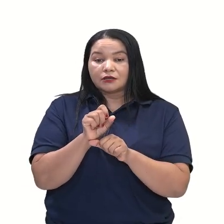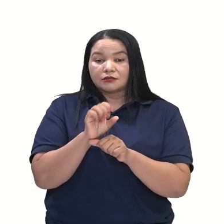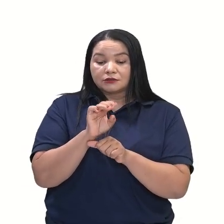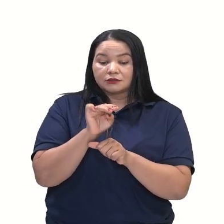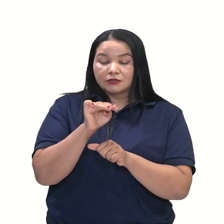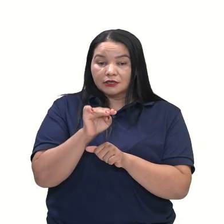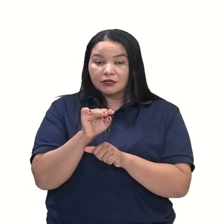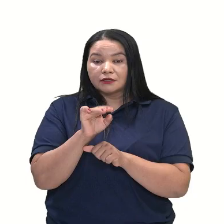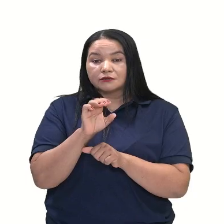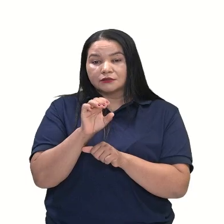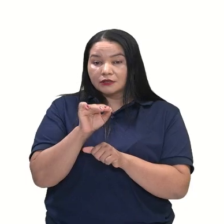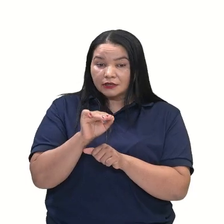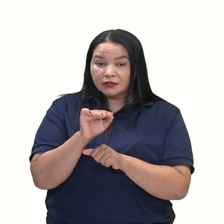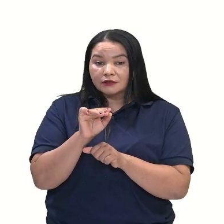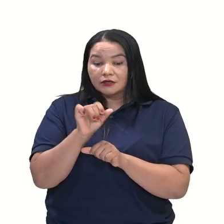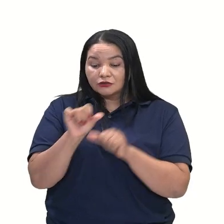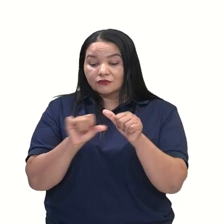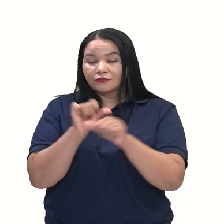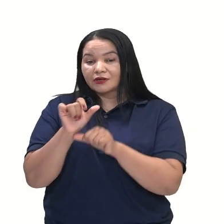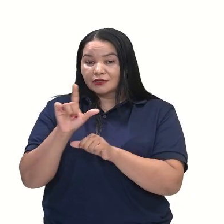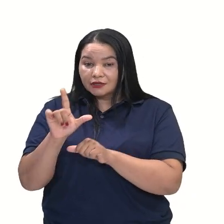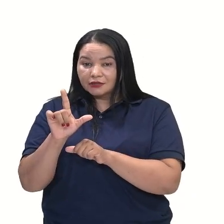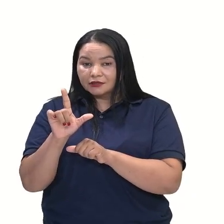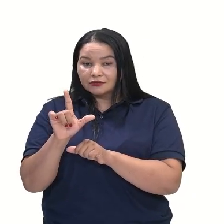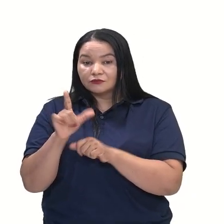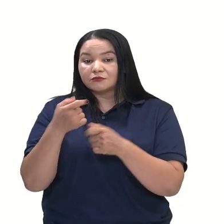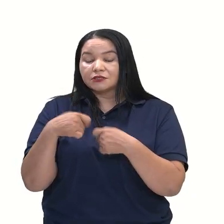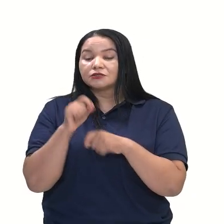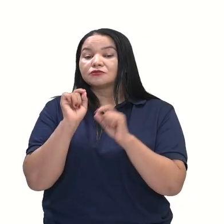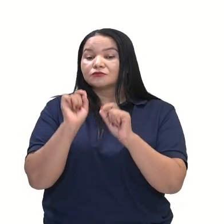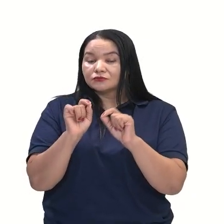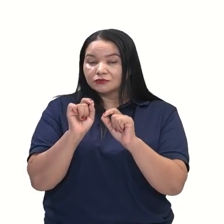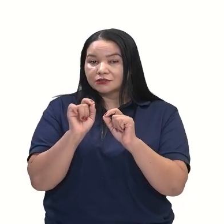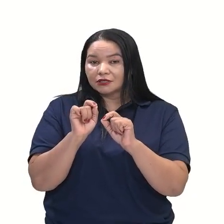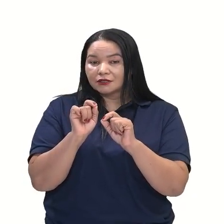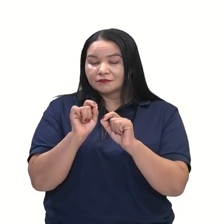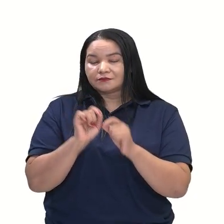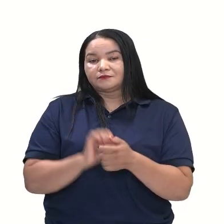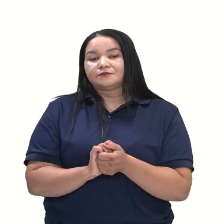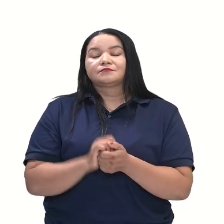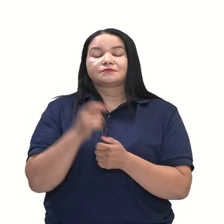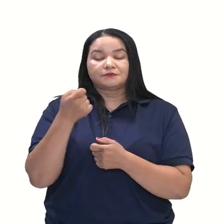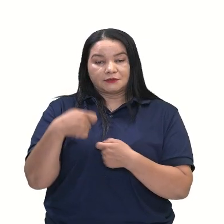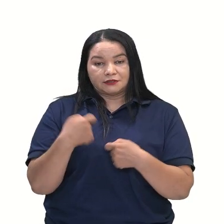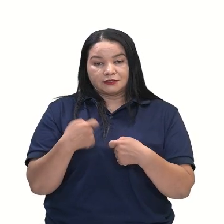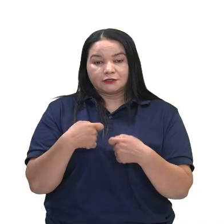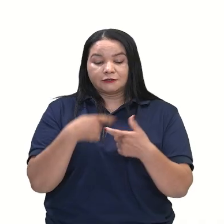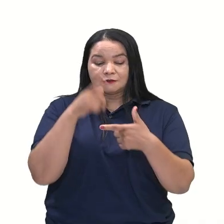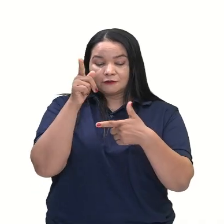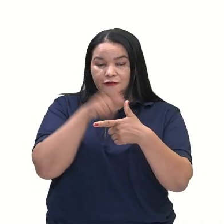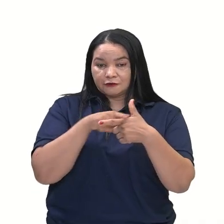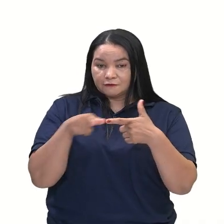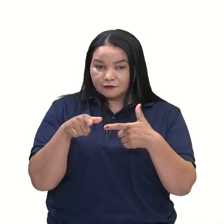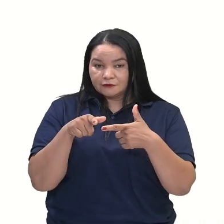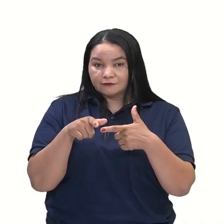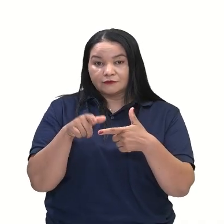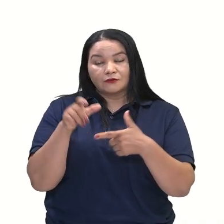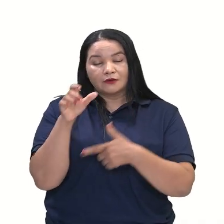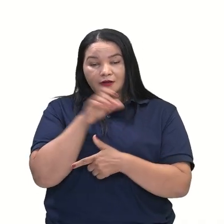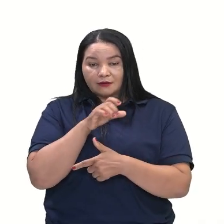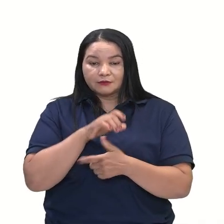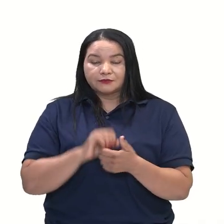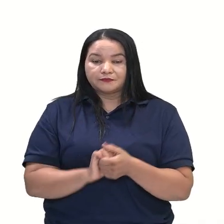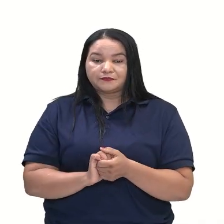para litro, o que é que nós vamos fazer? Nós vamos fazer agora uma divisão rápida, prática